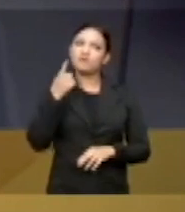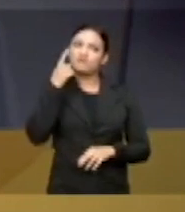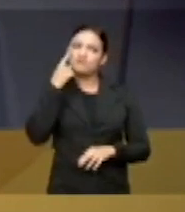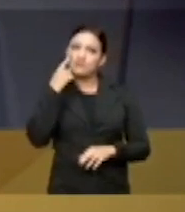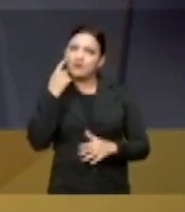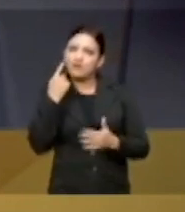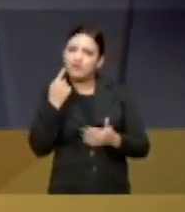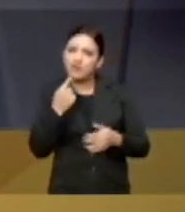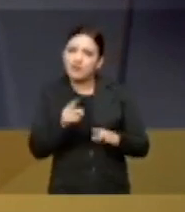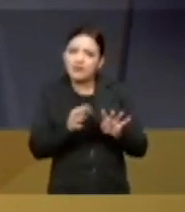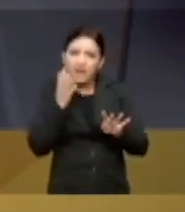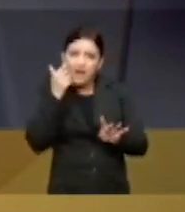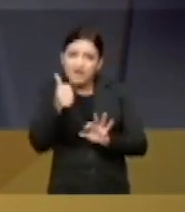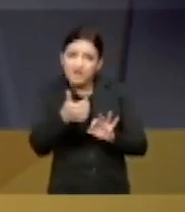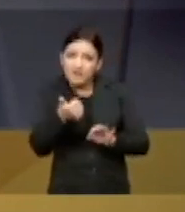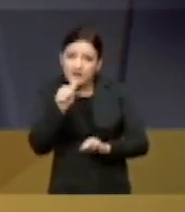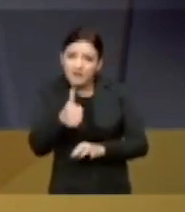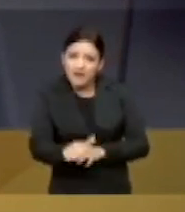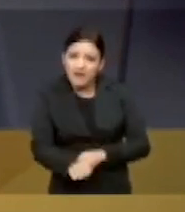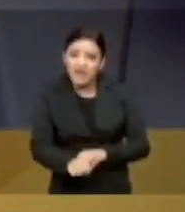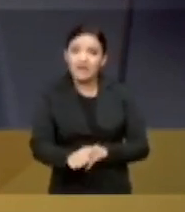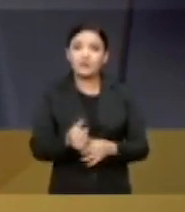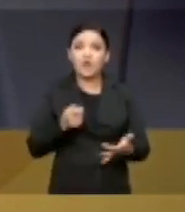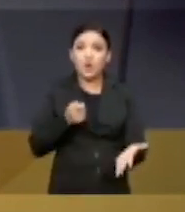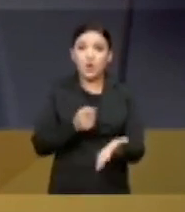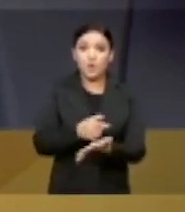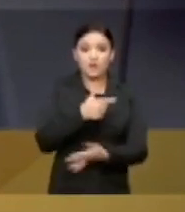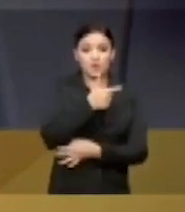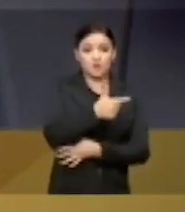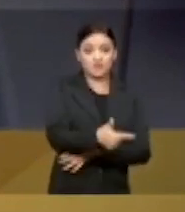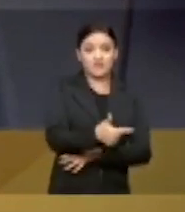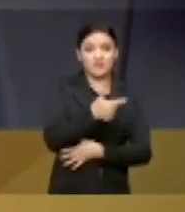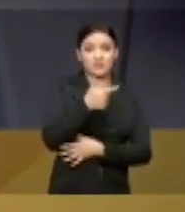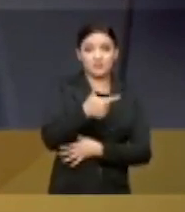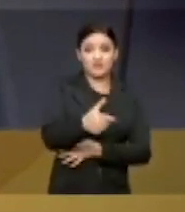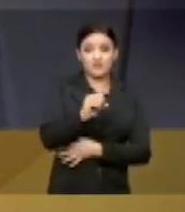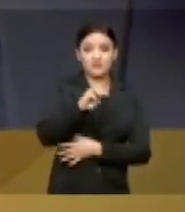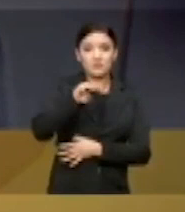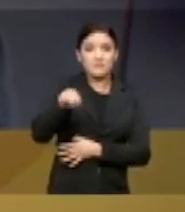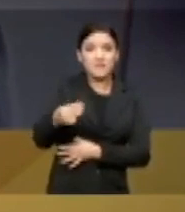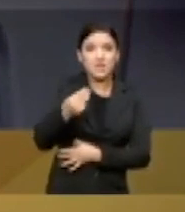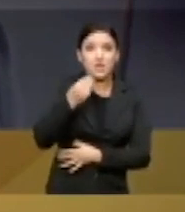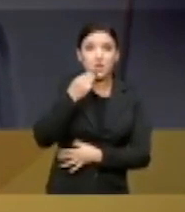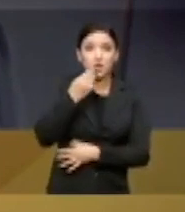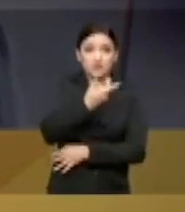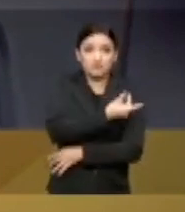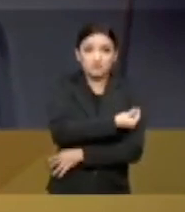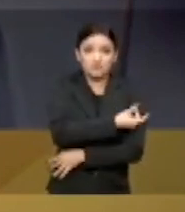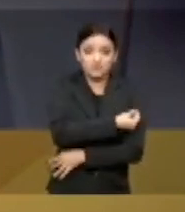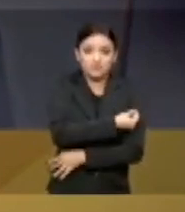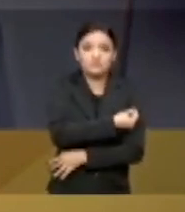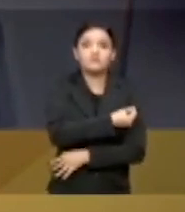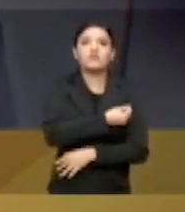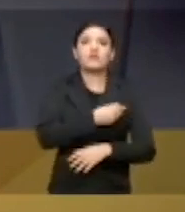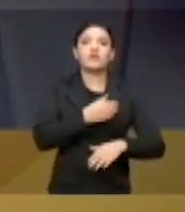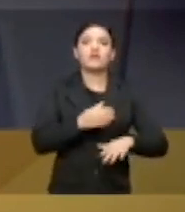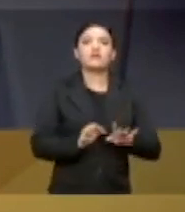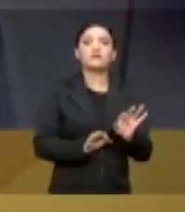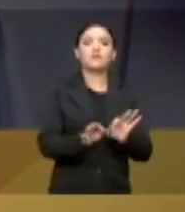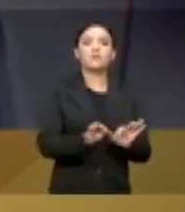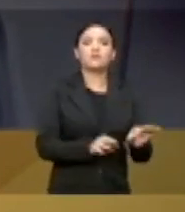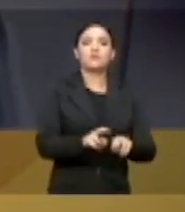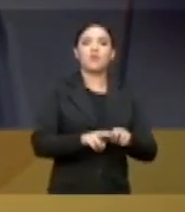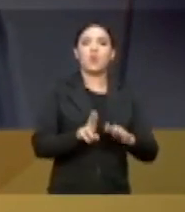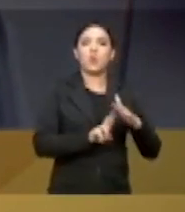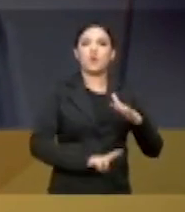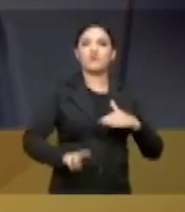de 220 milhões de doses de vacina em desenvolvimento pela Universidade de Oxford. Bem assim, a